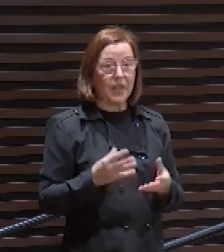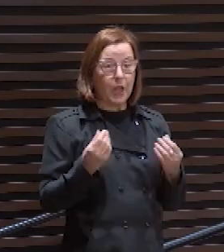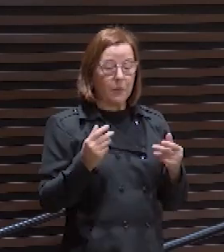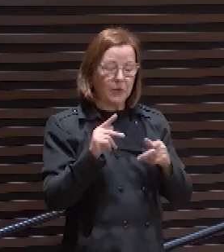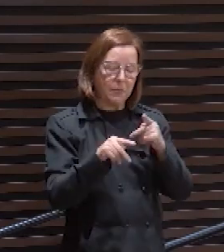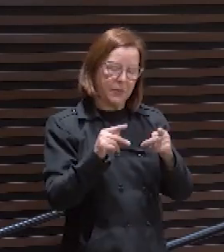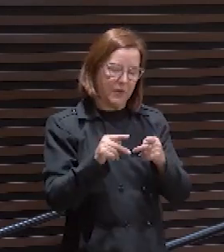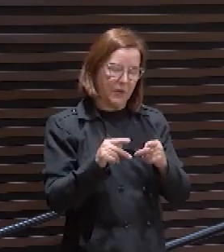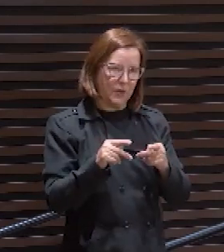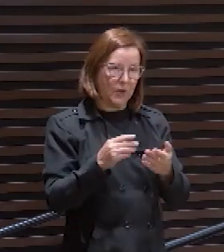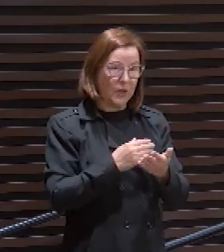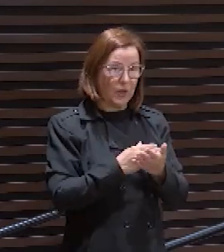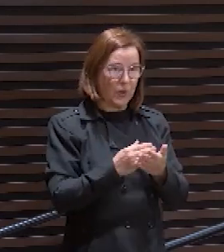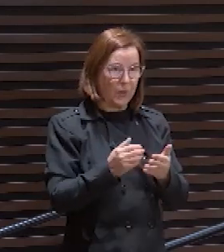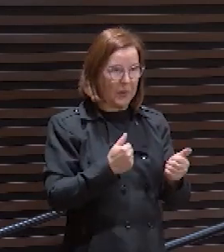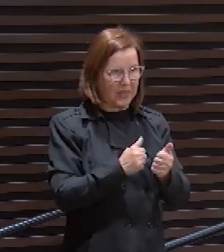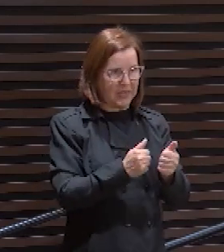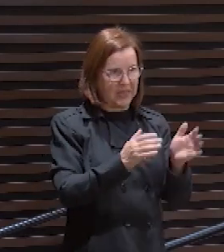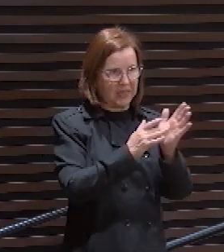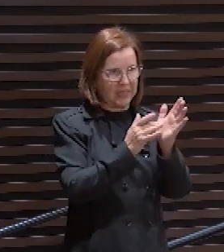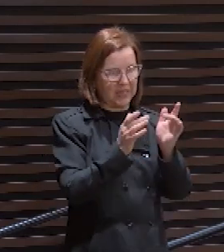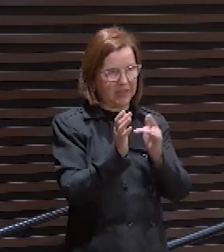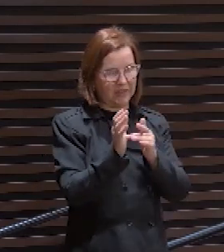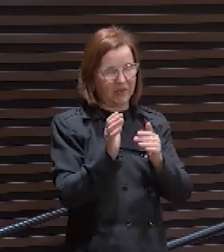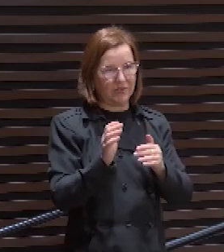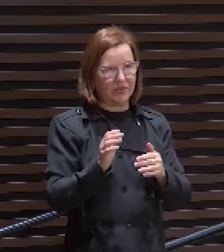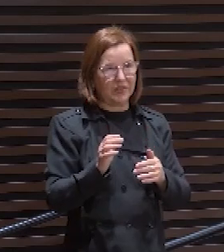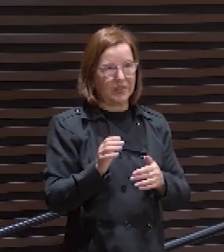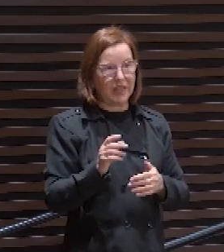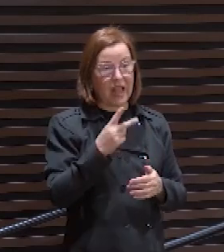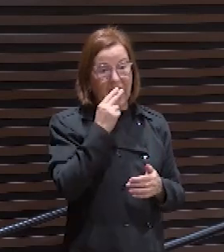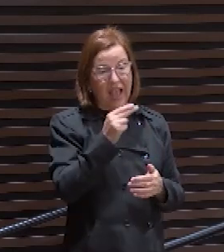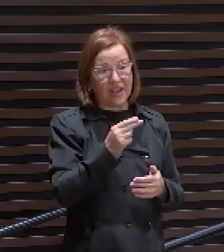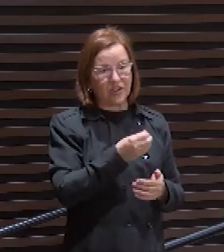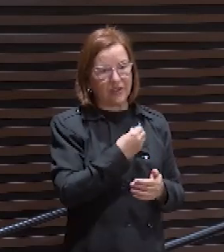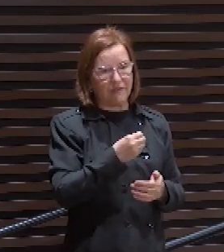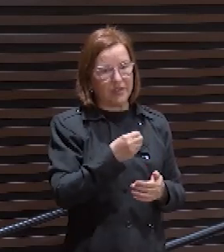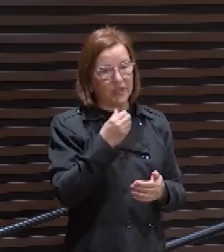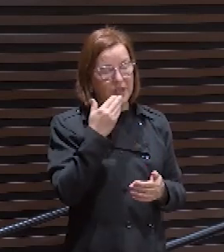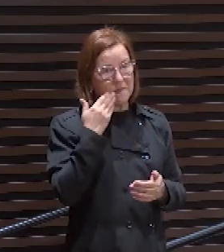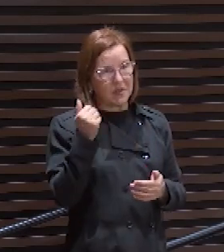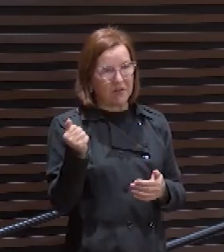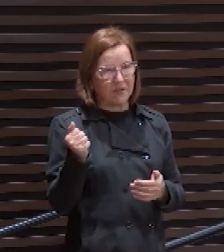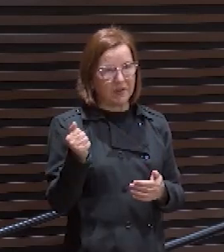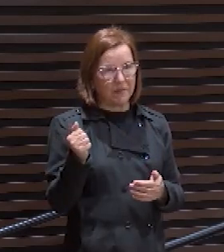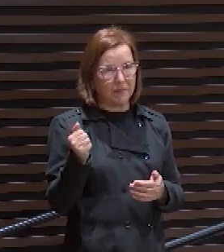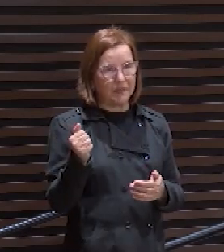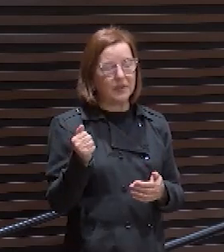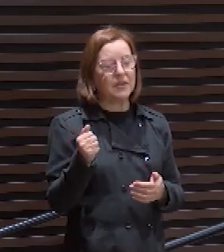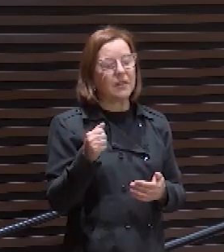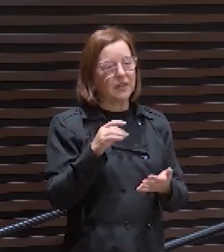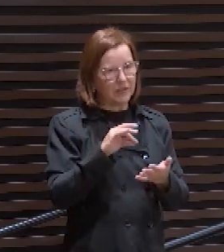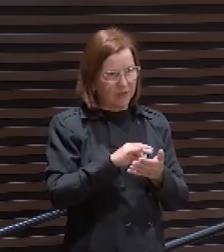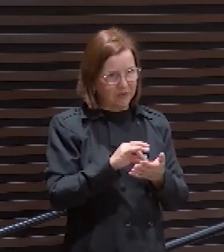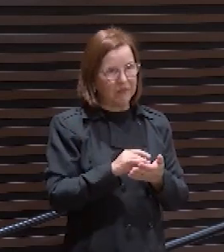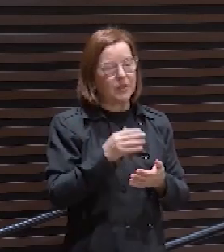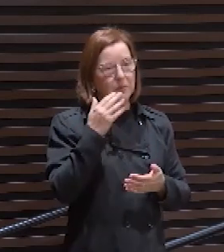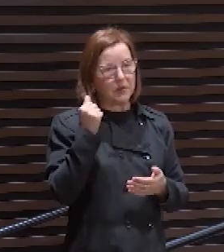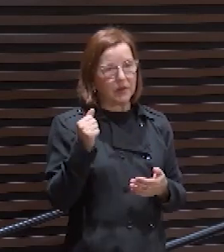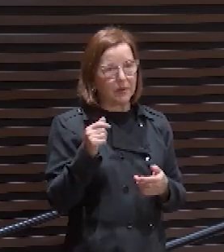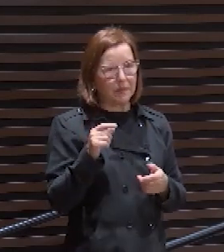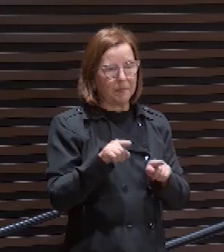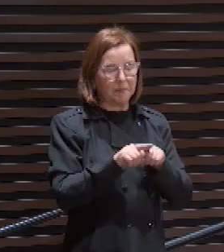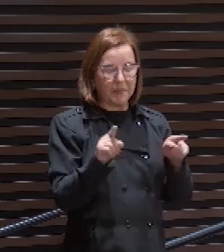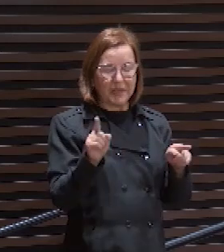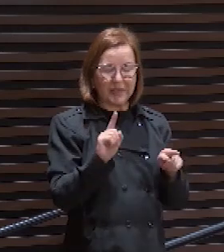acham que agora a sua vida vai melhorar. E de fato ela melhora, mas não da perspectiva deste mundo. Melhora porque agora nós temos o